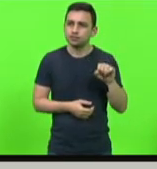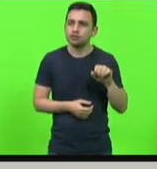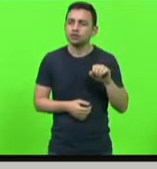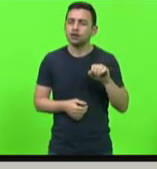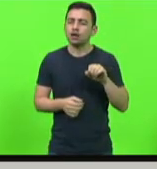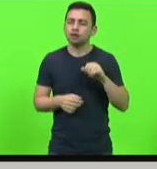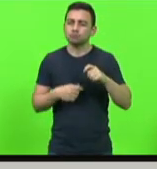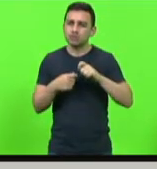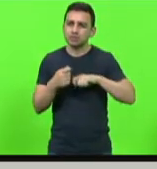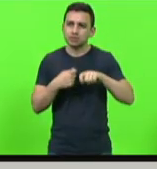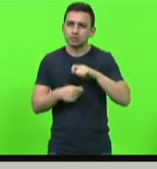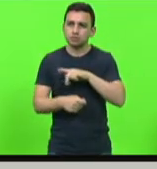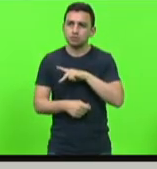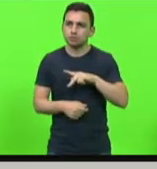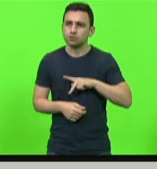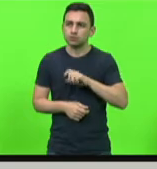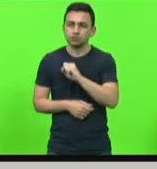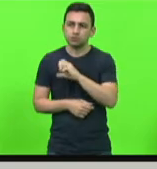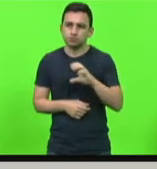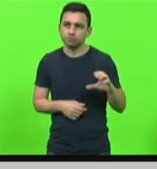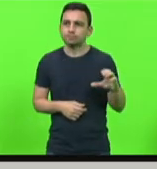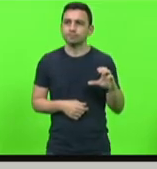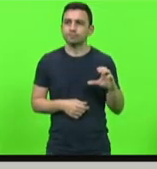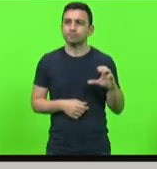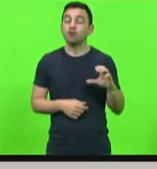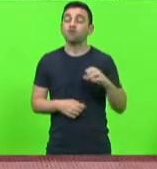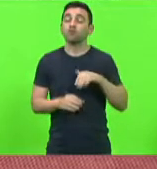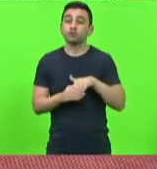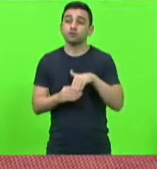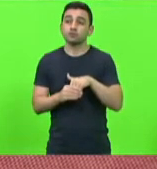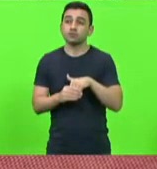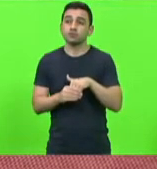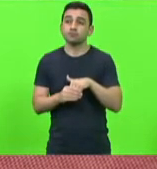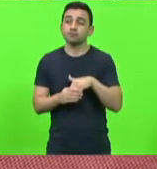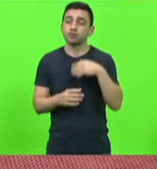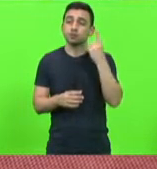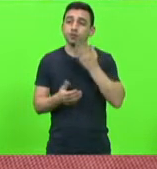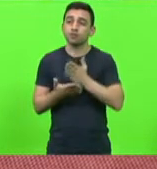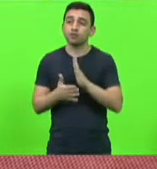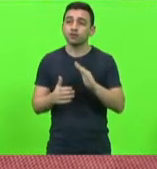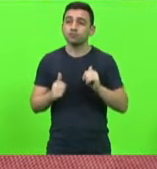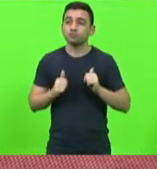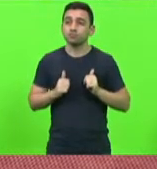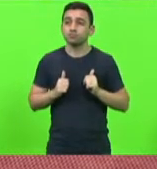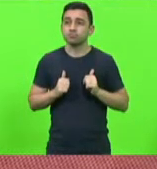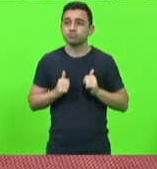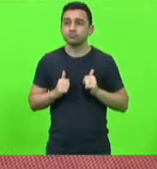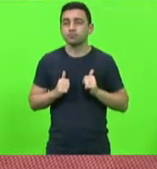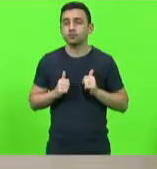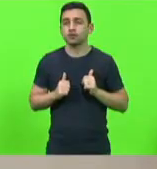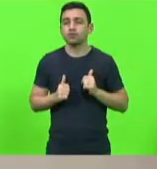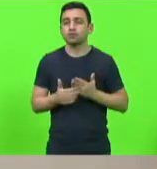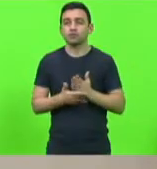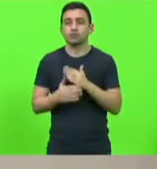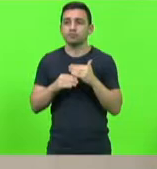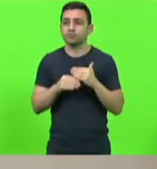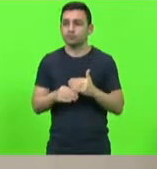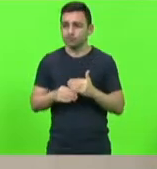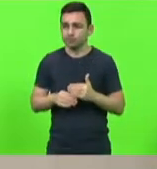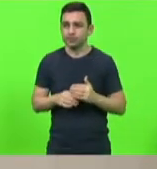pública do Estado de Santa Catarina. Em votação. Deputados que aprovam, permaneçam como se encontram. Aprovado